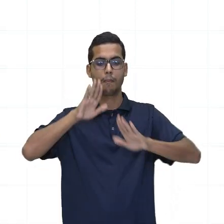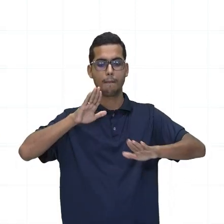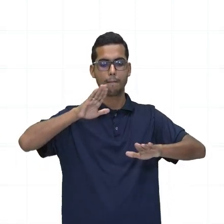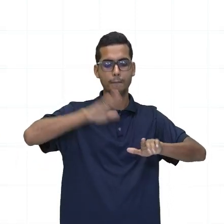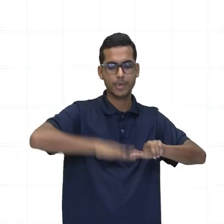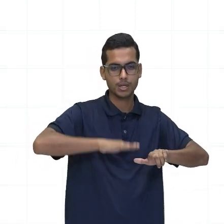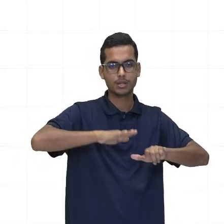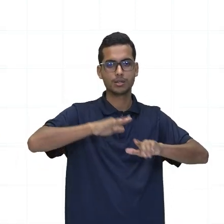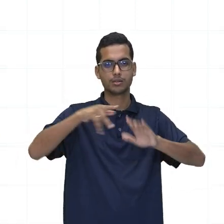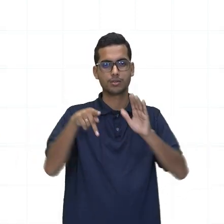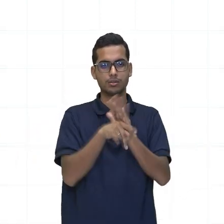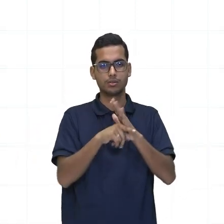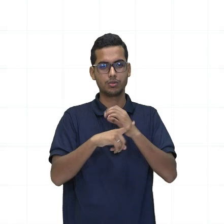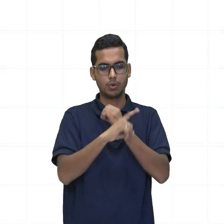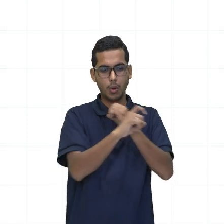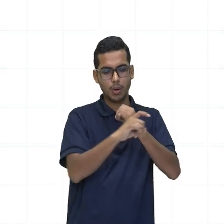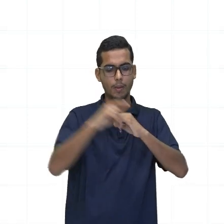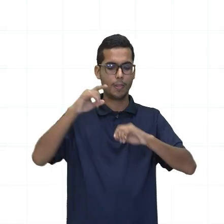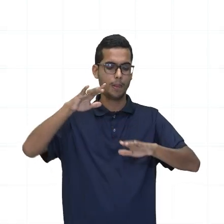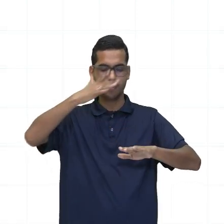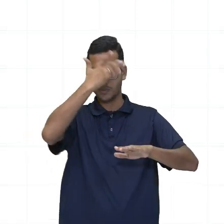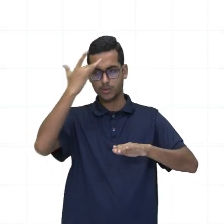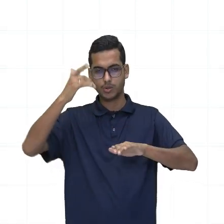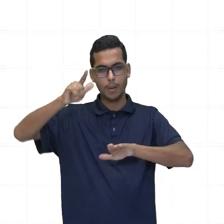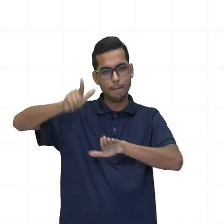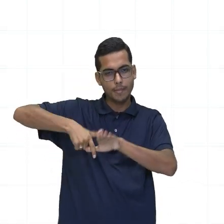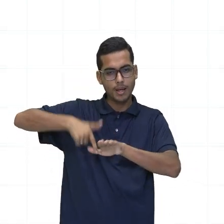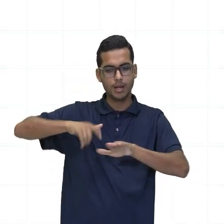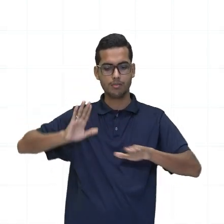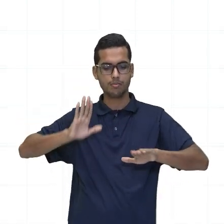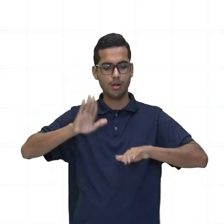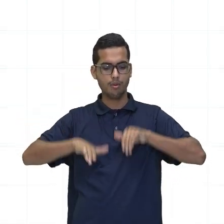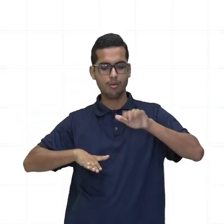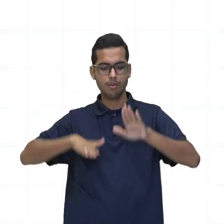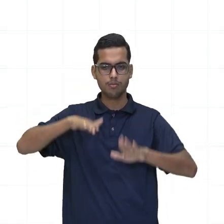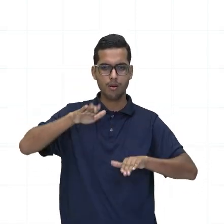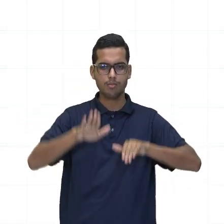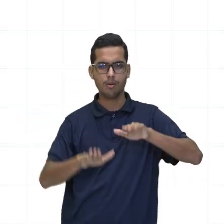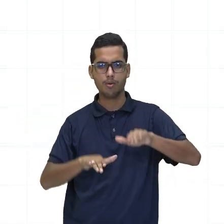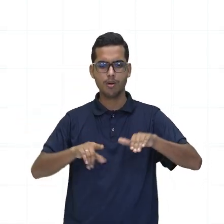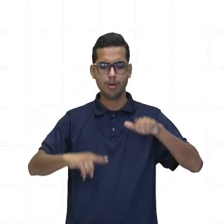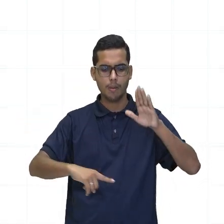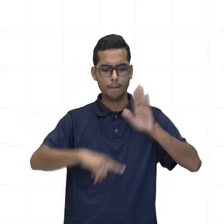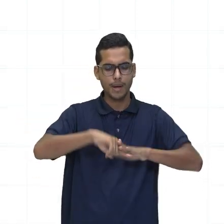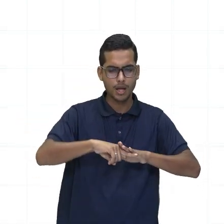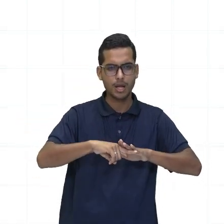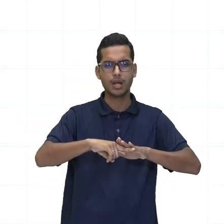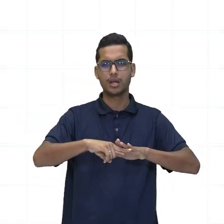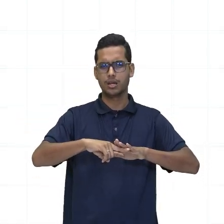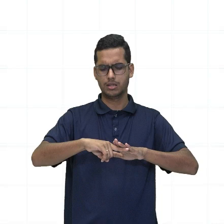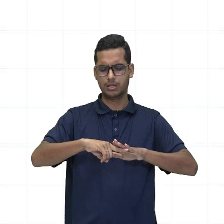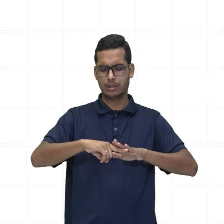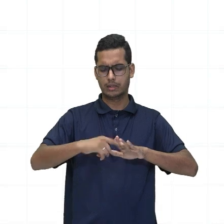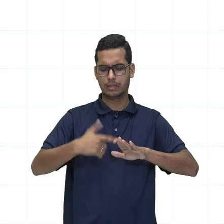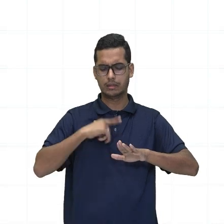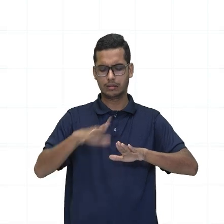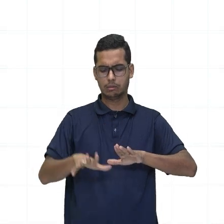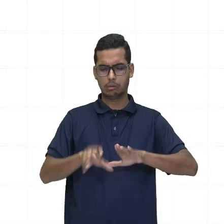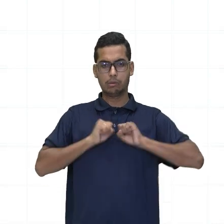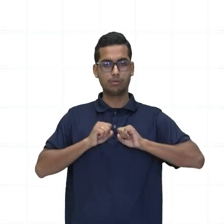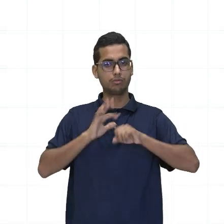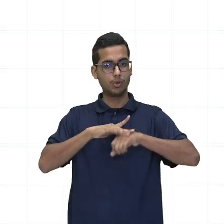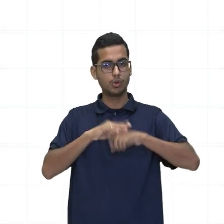cima desses vermes, tá? Então, pessoas que têm o costume de andar descalça, né, em locais onde as pessoas